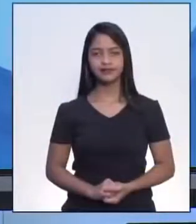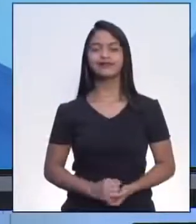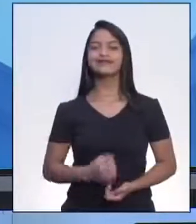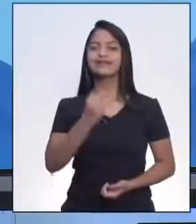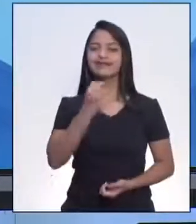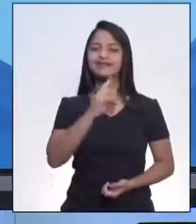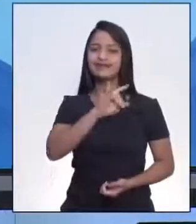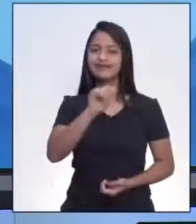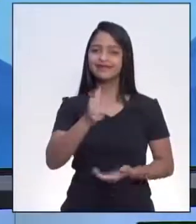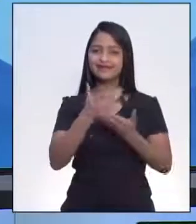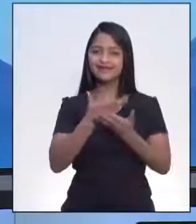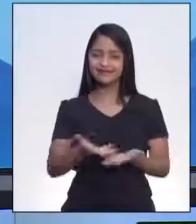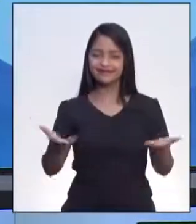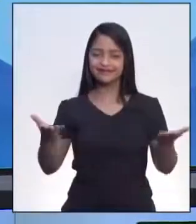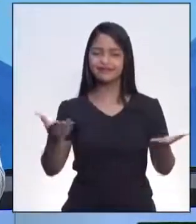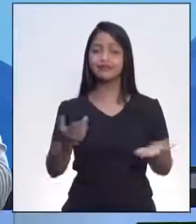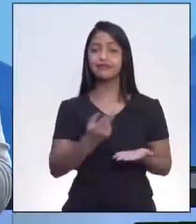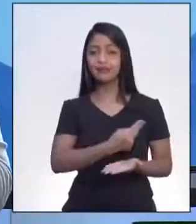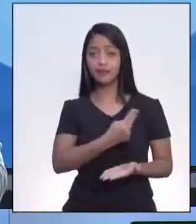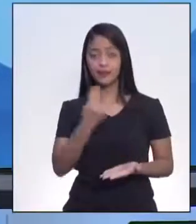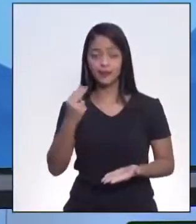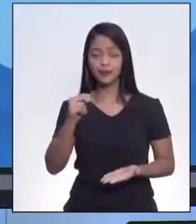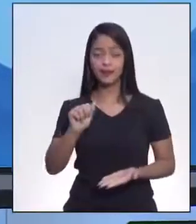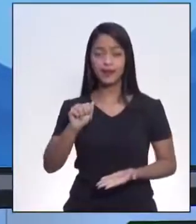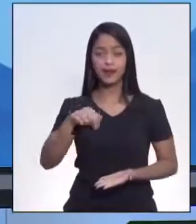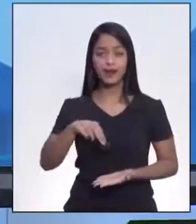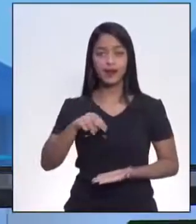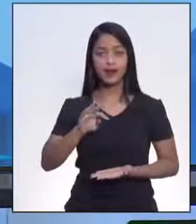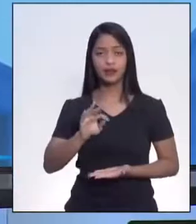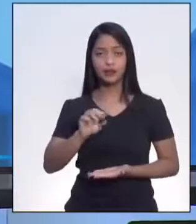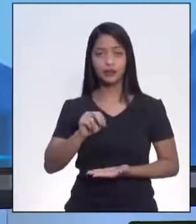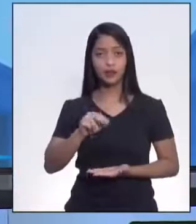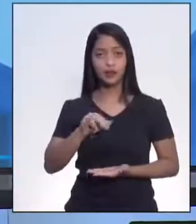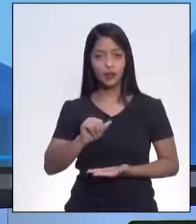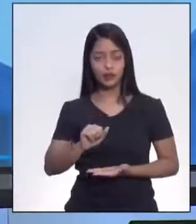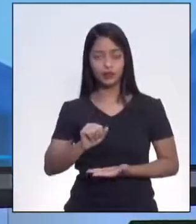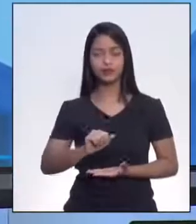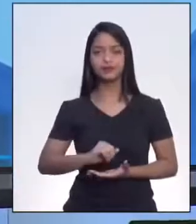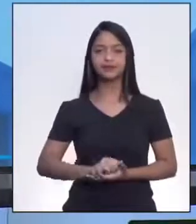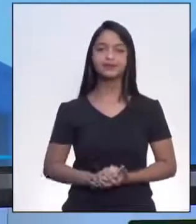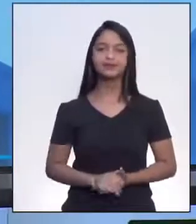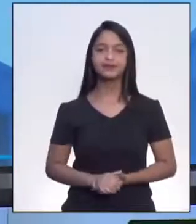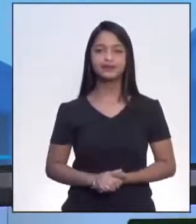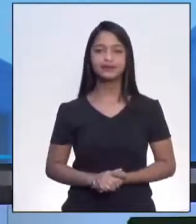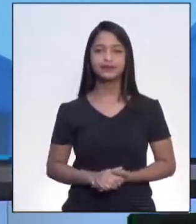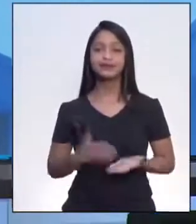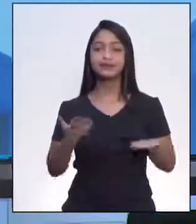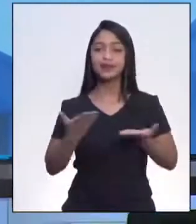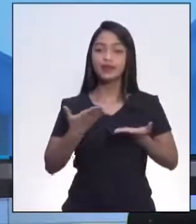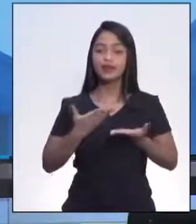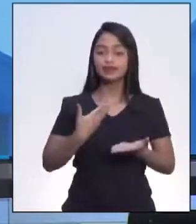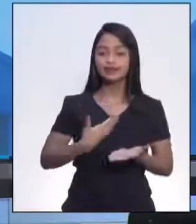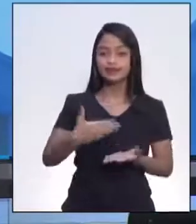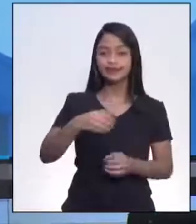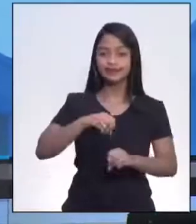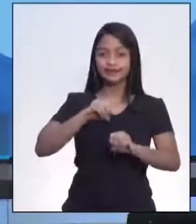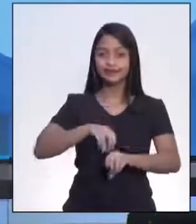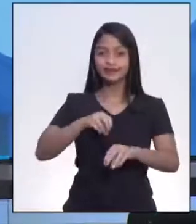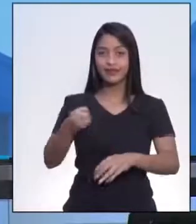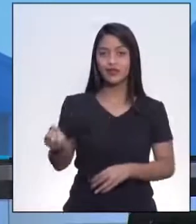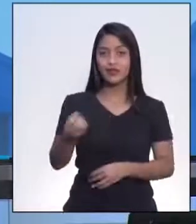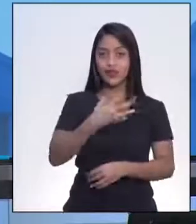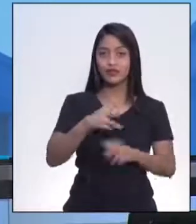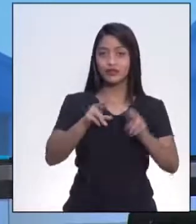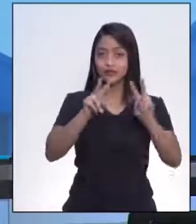Bom dia, pessoal. My name is Antônia, meu nome é Antônia. Today we have a new English class. Hoje nós temos mais uma nova aula